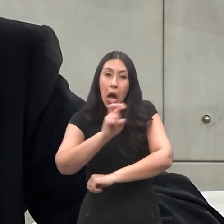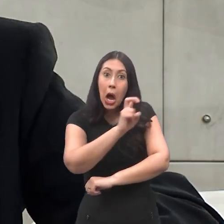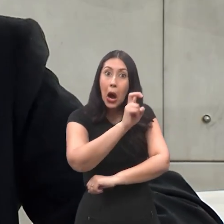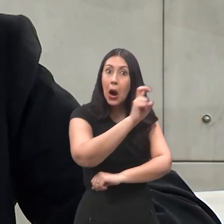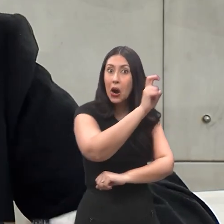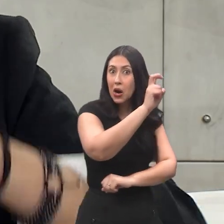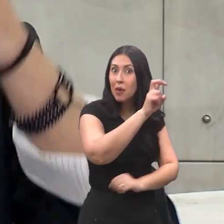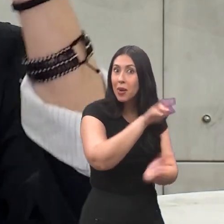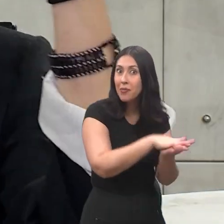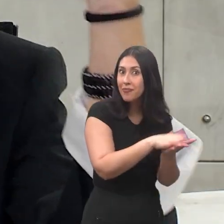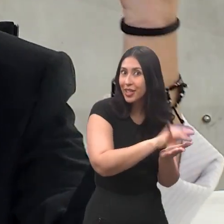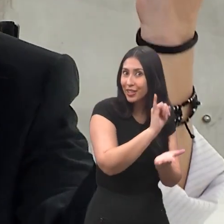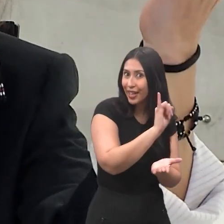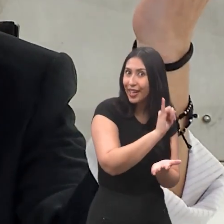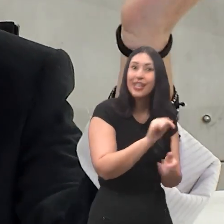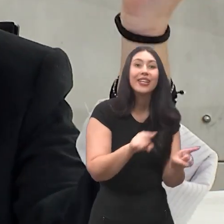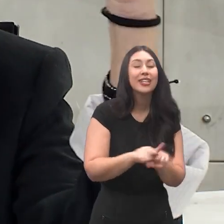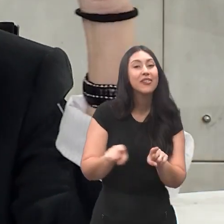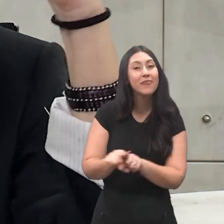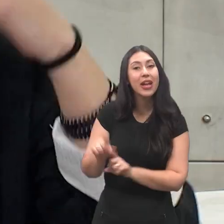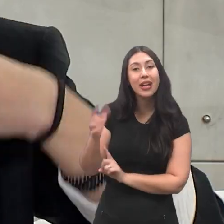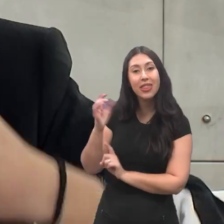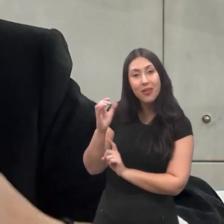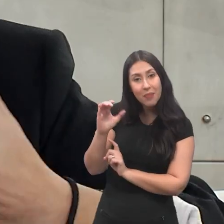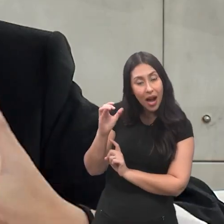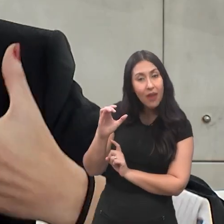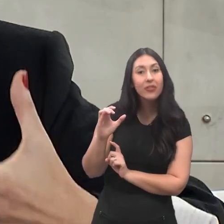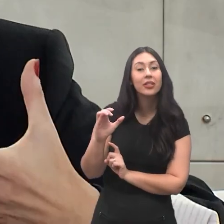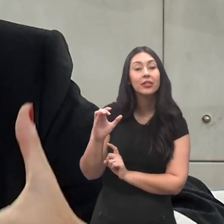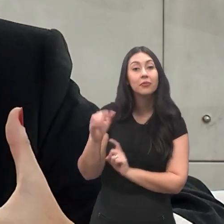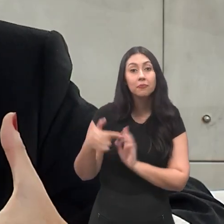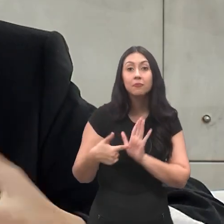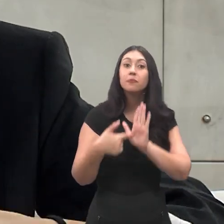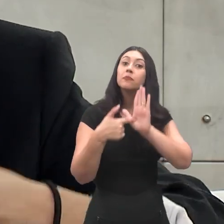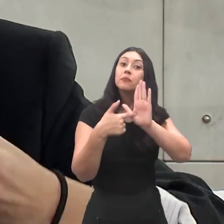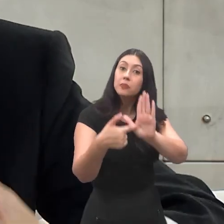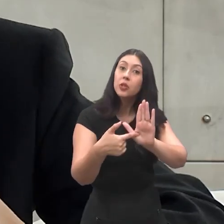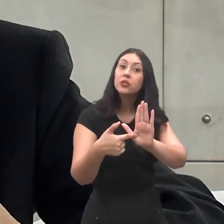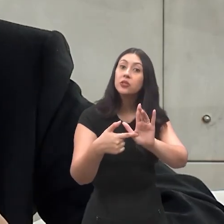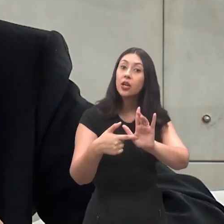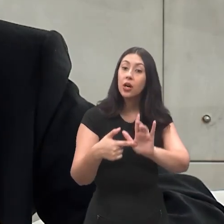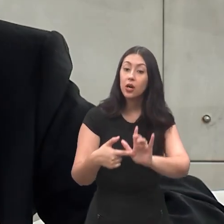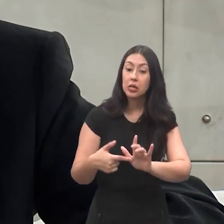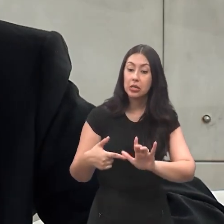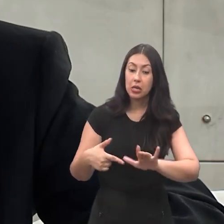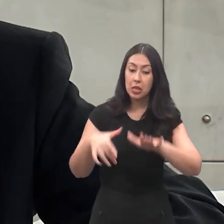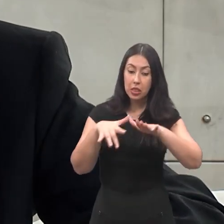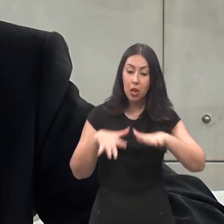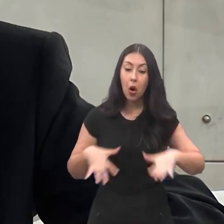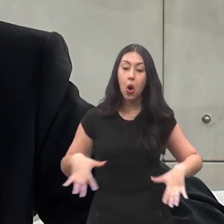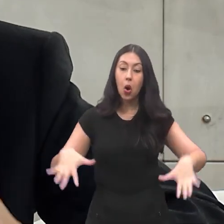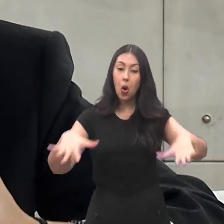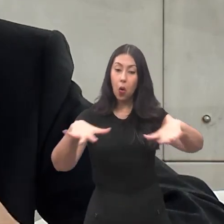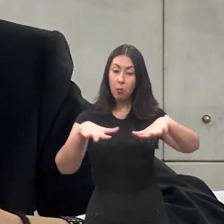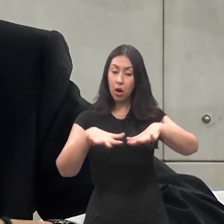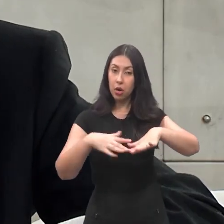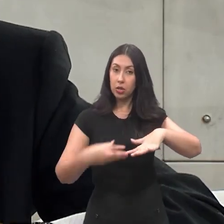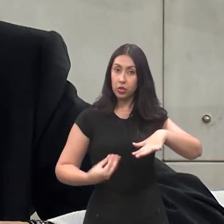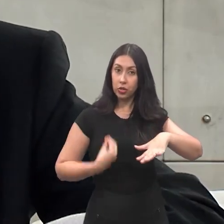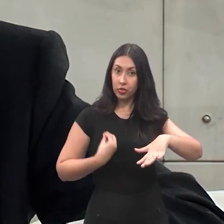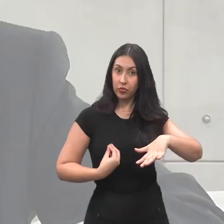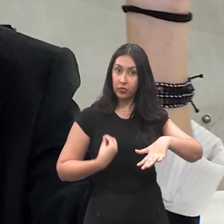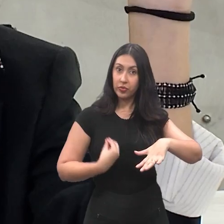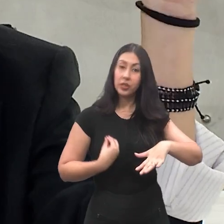que existe em Jacareí, que existe em Caçapava, que vão indicando para a gente um possível assentamento humano